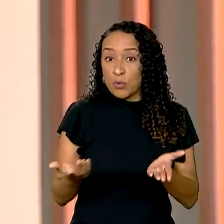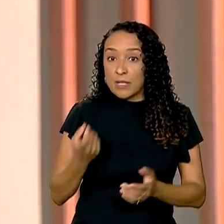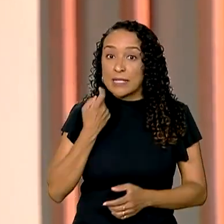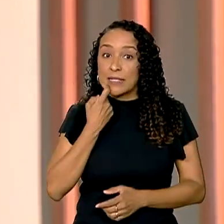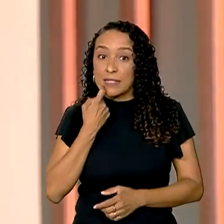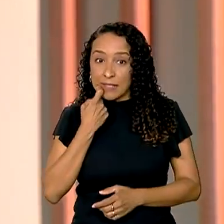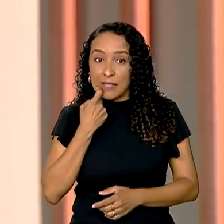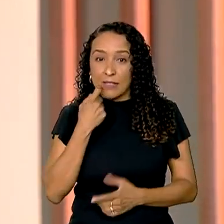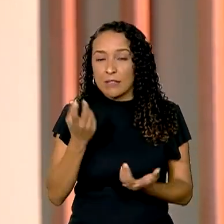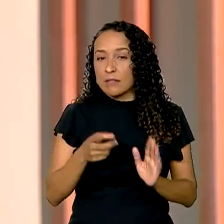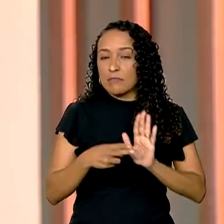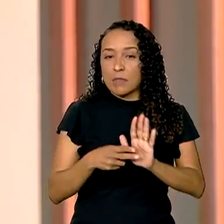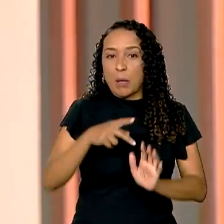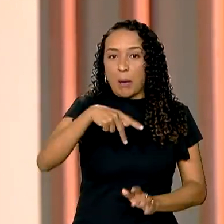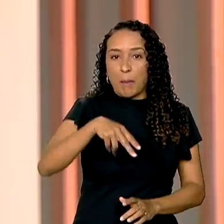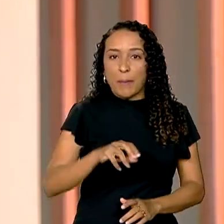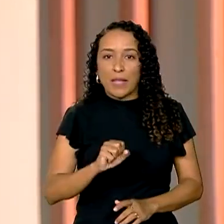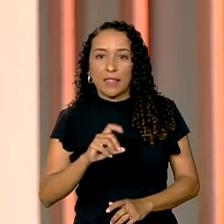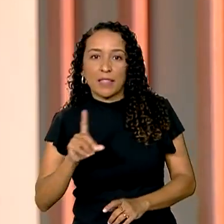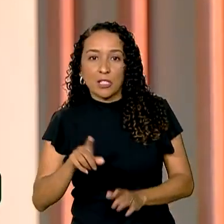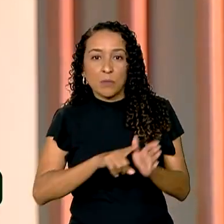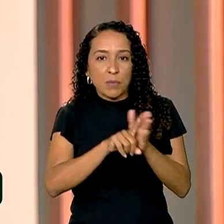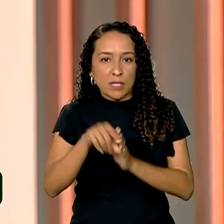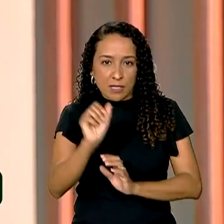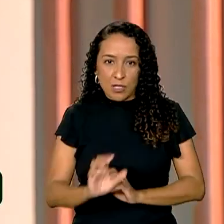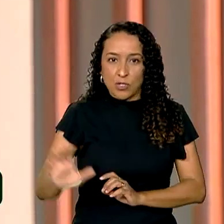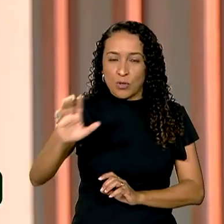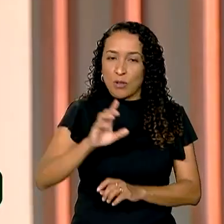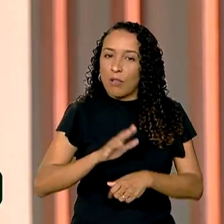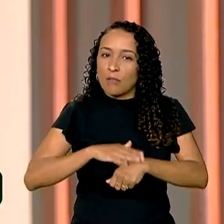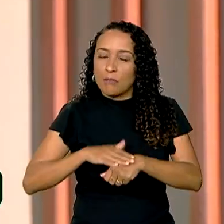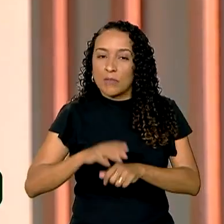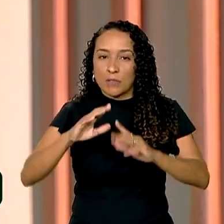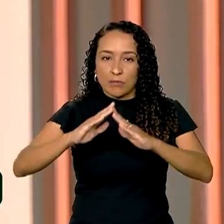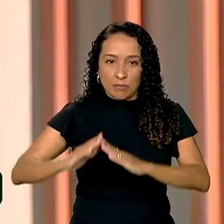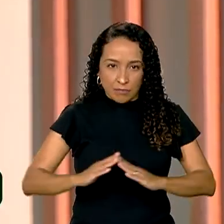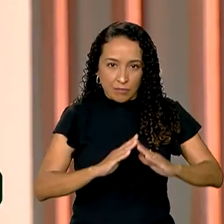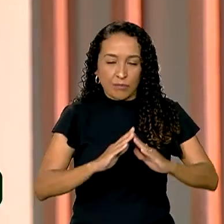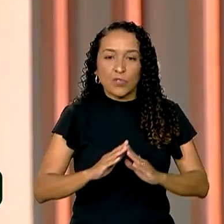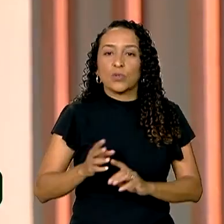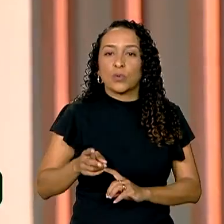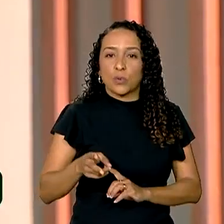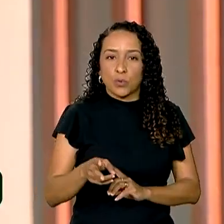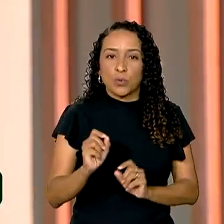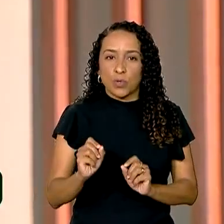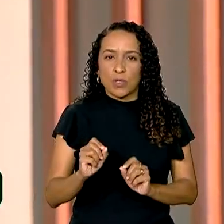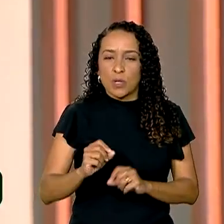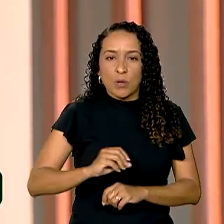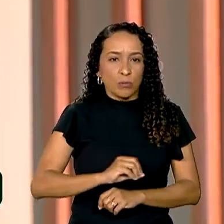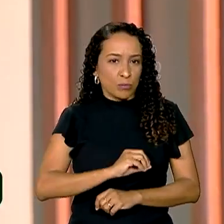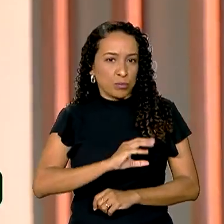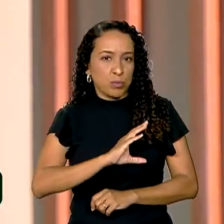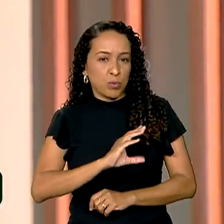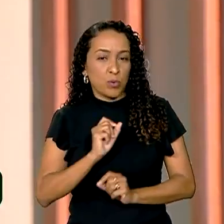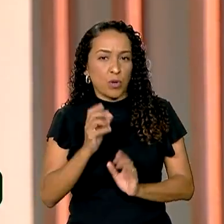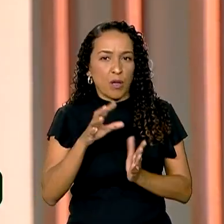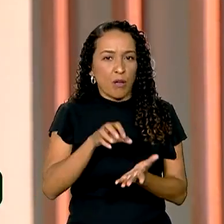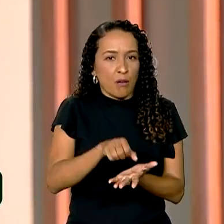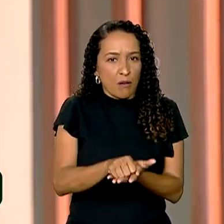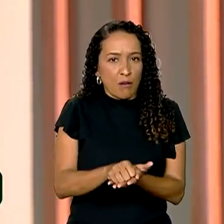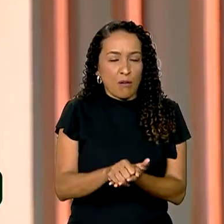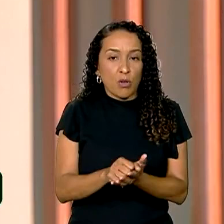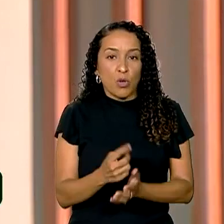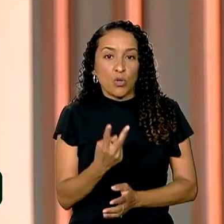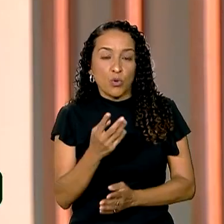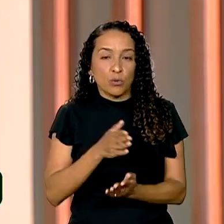nesta sexta-feira por meio da PNAD, a Pesquisa Nacional por Amostra de Domicílios. E esse maior rendimento foi registrado